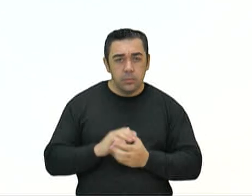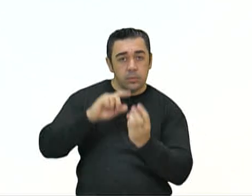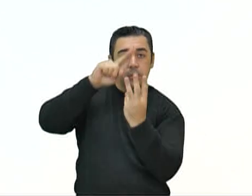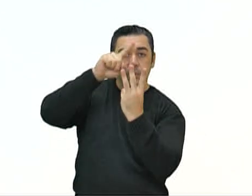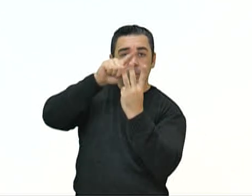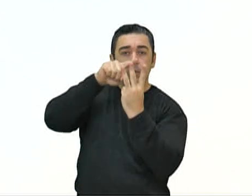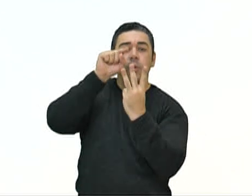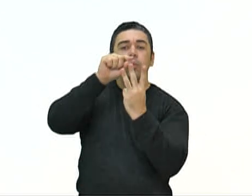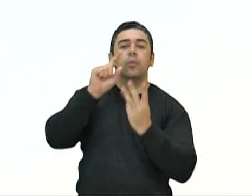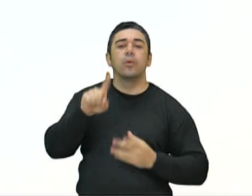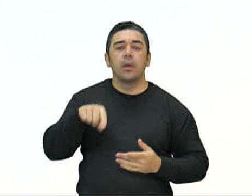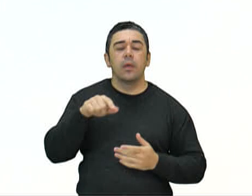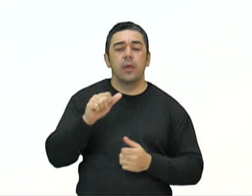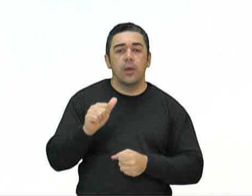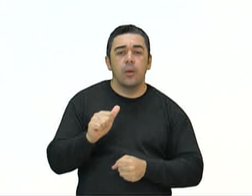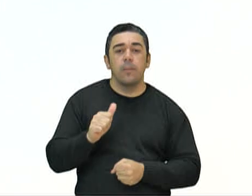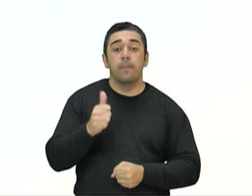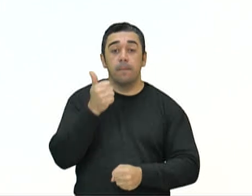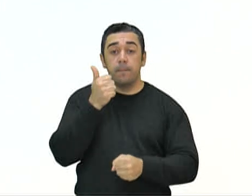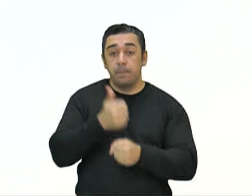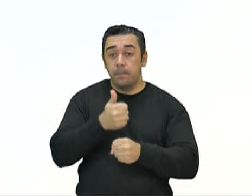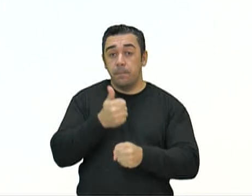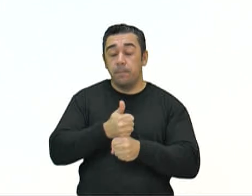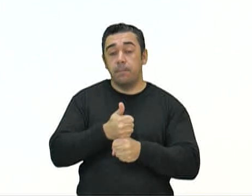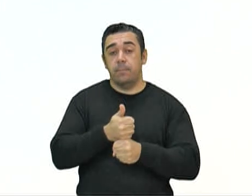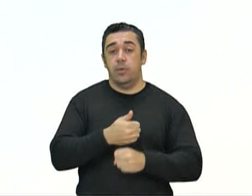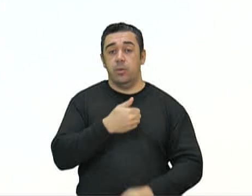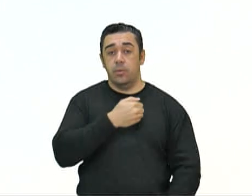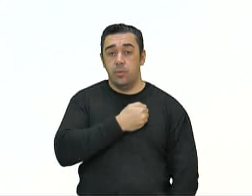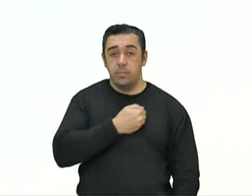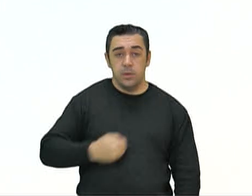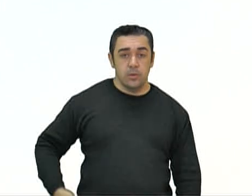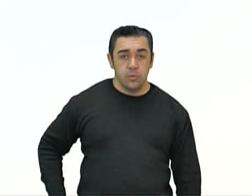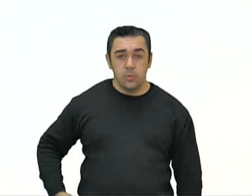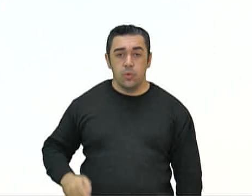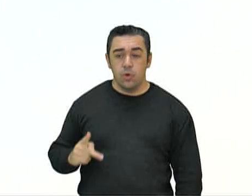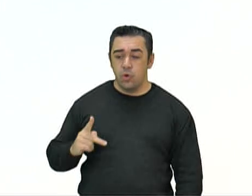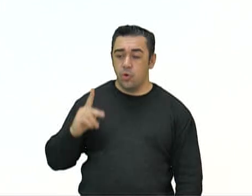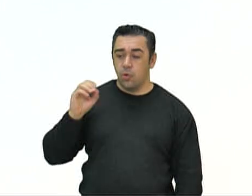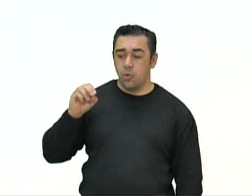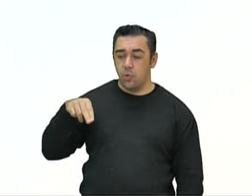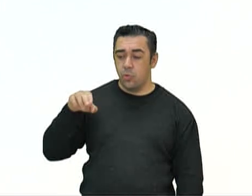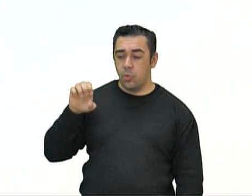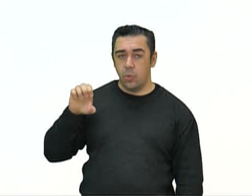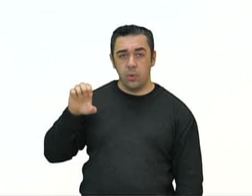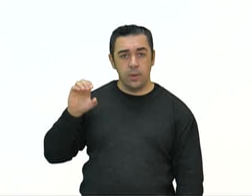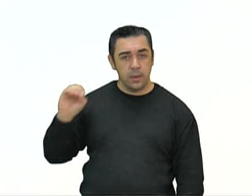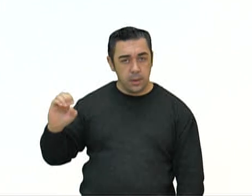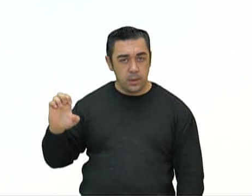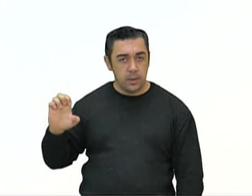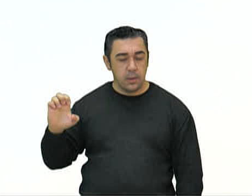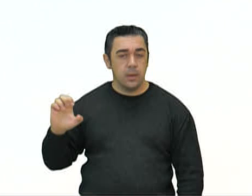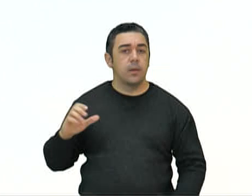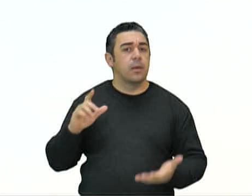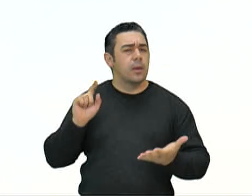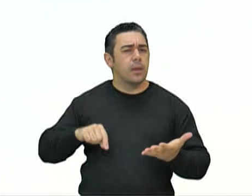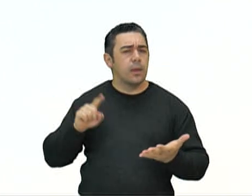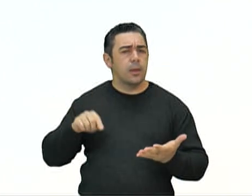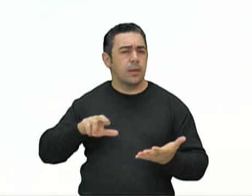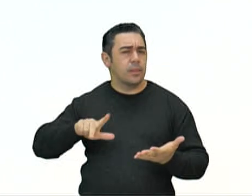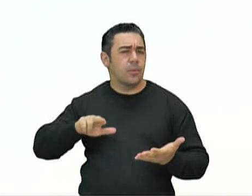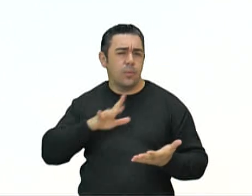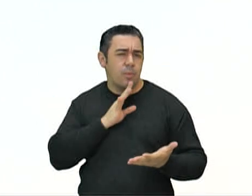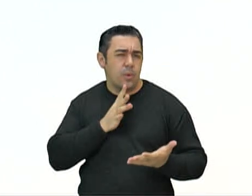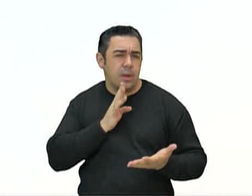o primeiro-ministro do Japão à época, Konoye. Então, primeiro-ministro japonês, Konoye. Não é